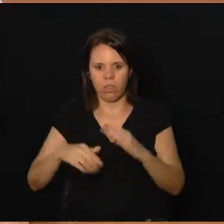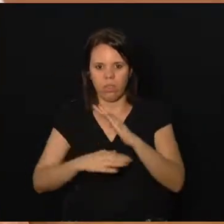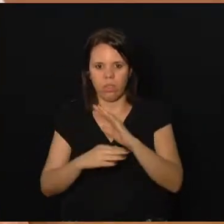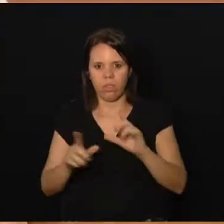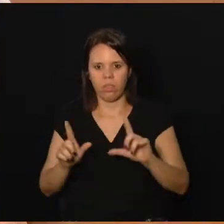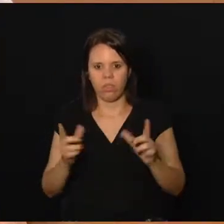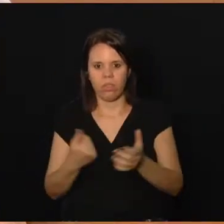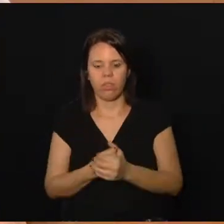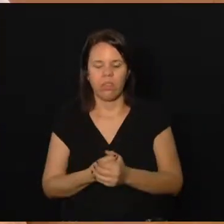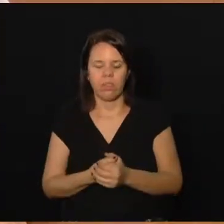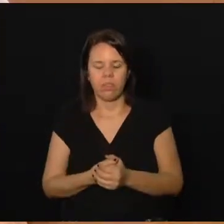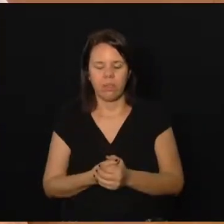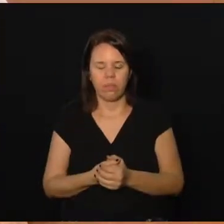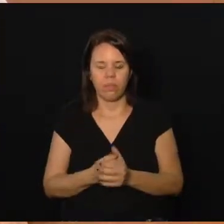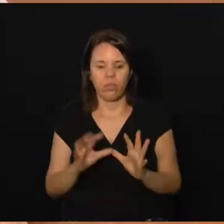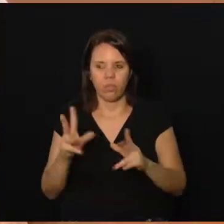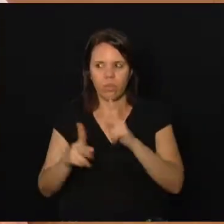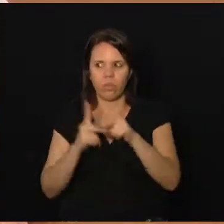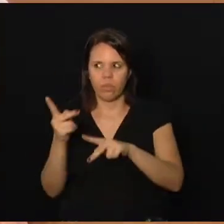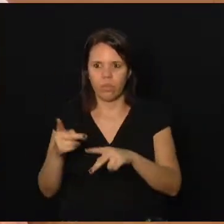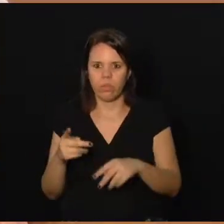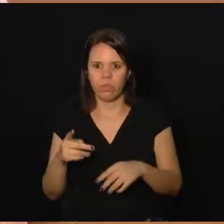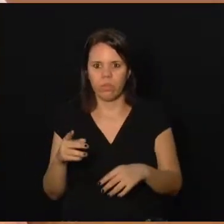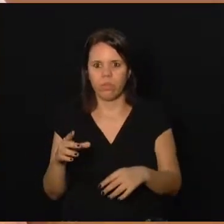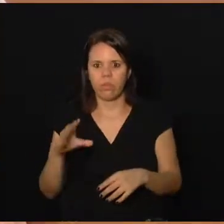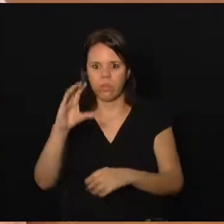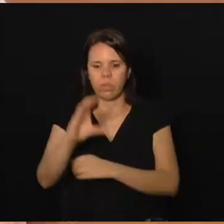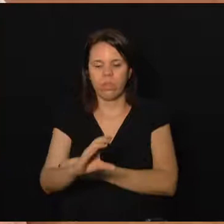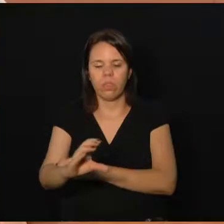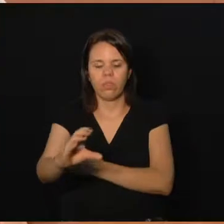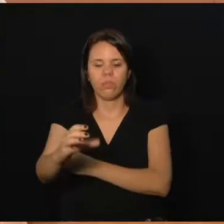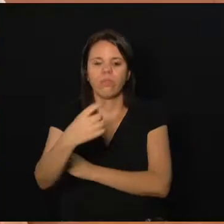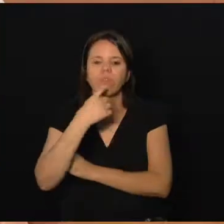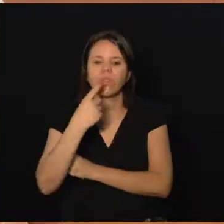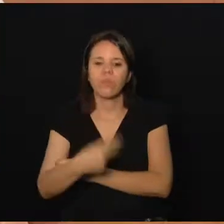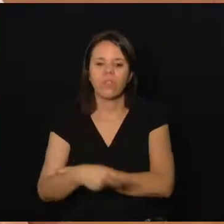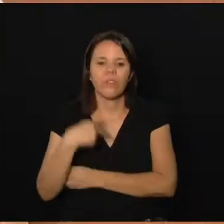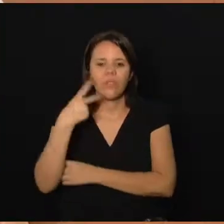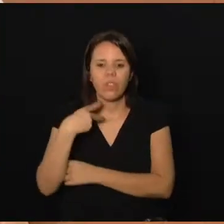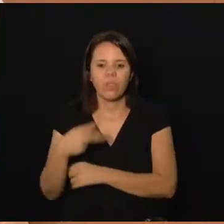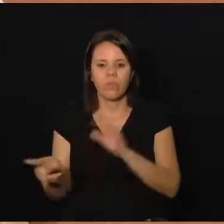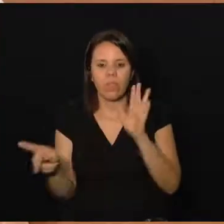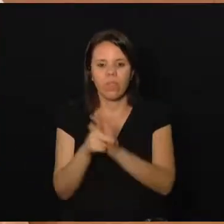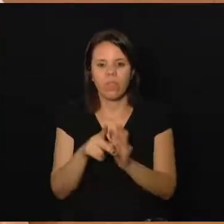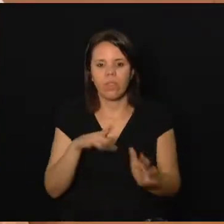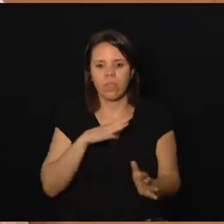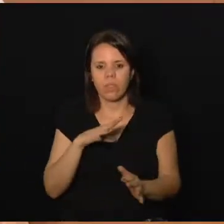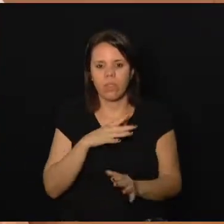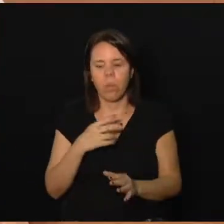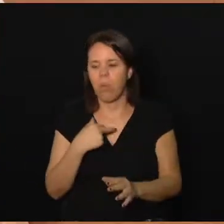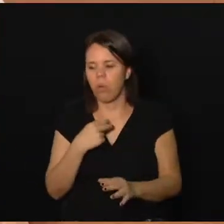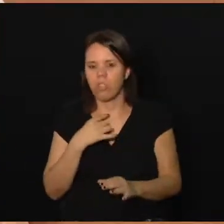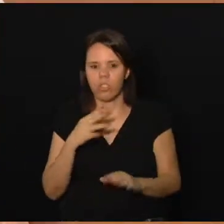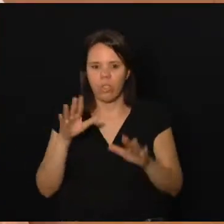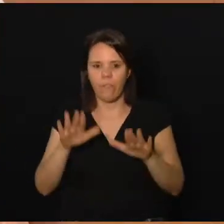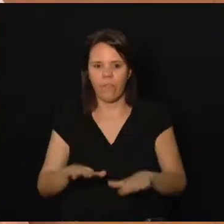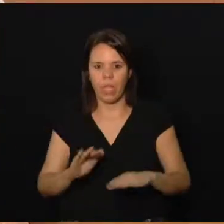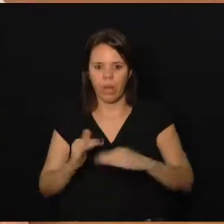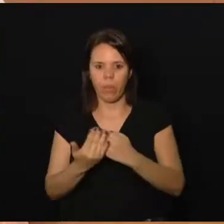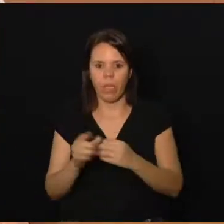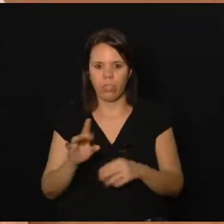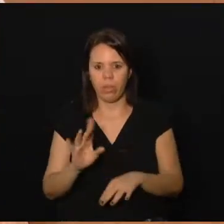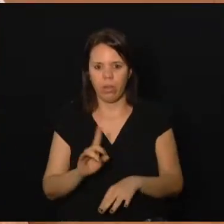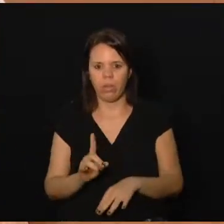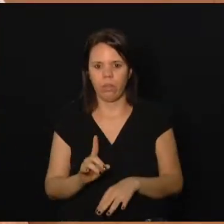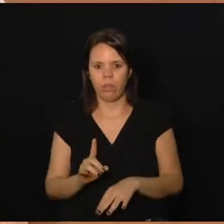os munícipes de Campinas. Porque é o que eu falo, o vereador tem que ser da cidade, o vereador não tem que ser de bairro, não. Quer ser de